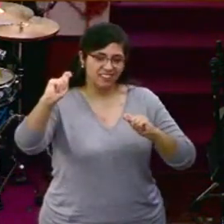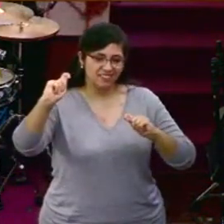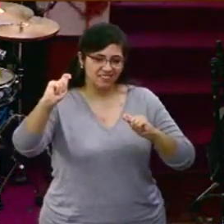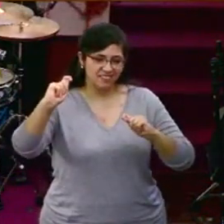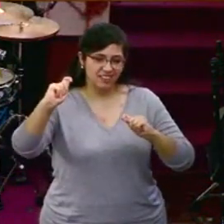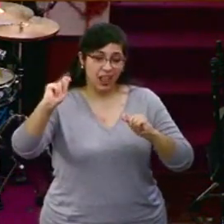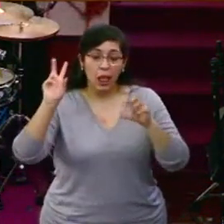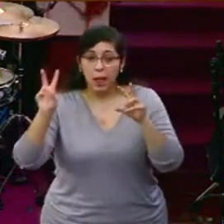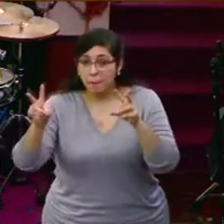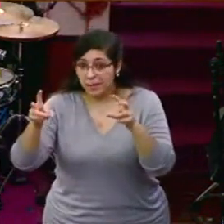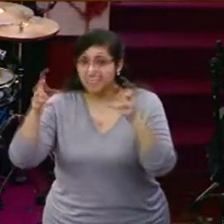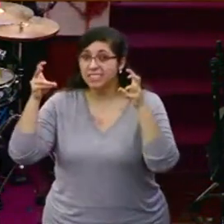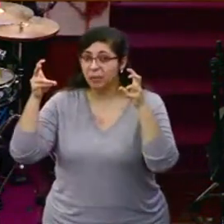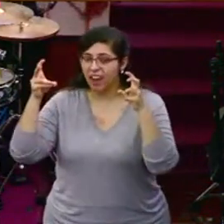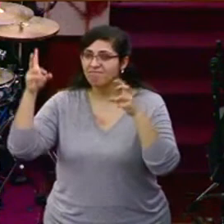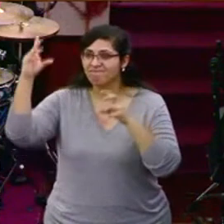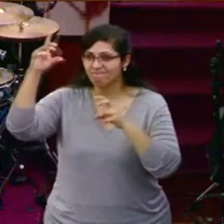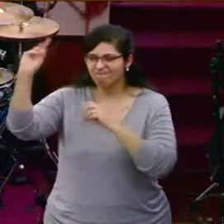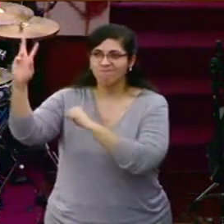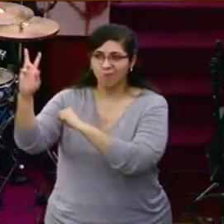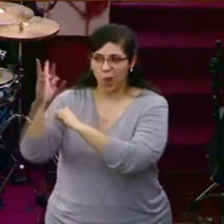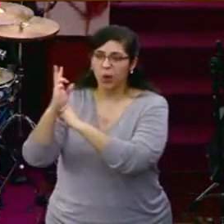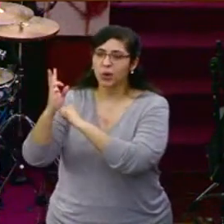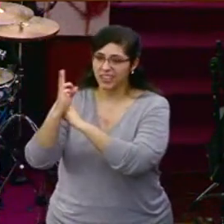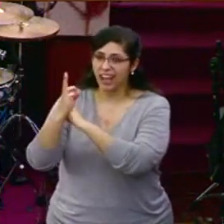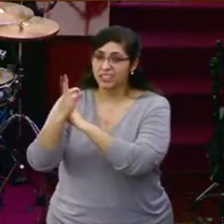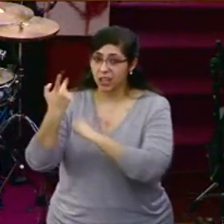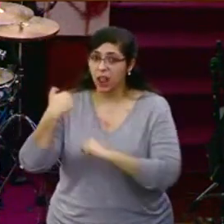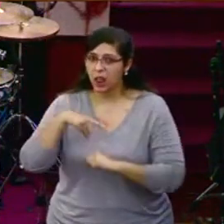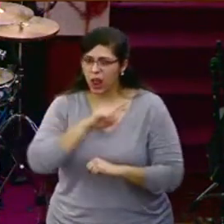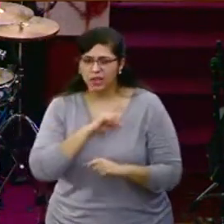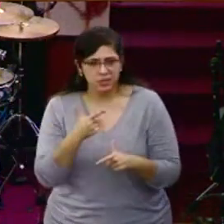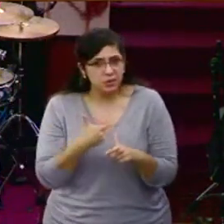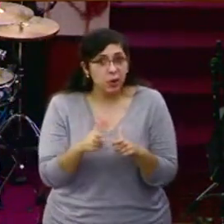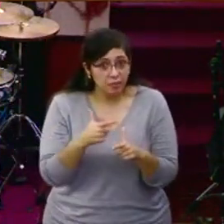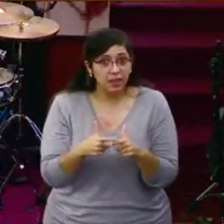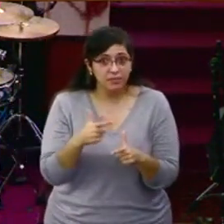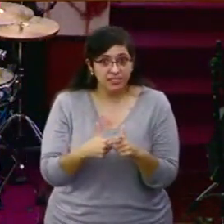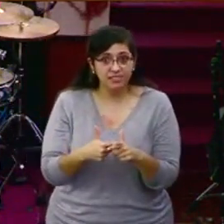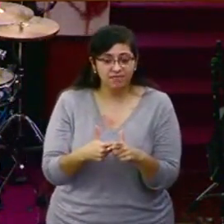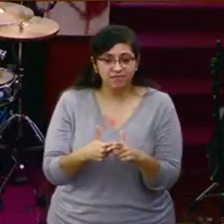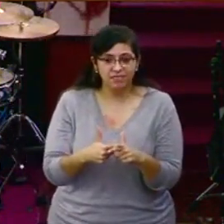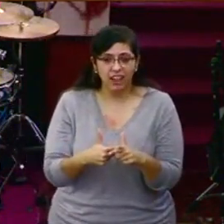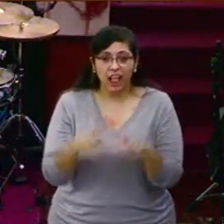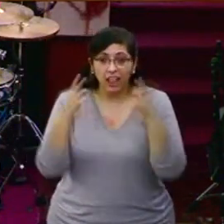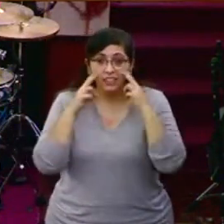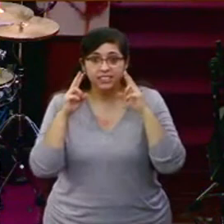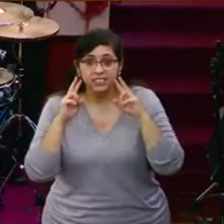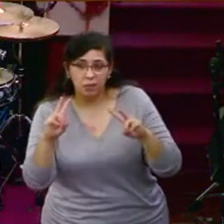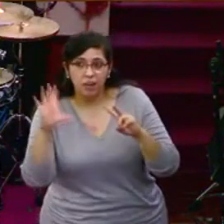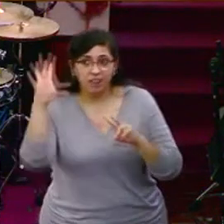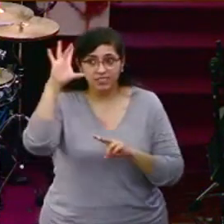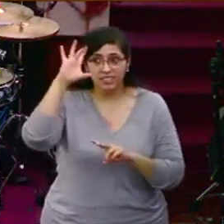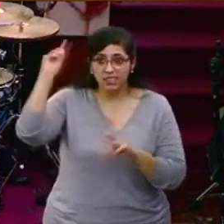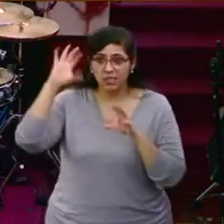está percebendo o cuidado de deus mesmo e nem as adversidades a igreja está testemunhando e a